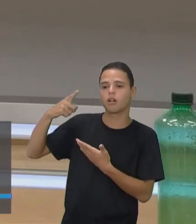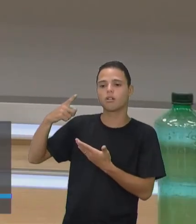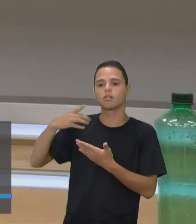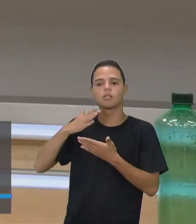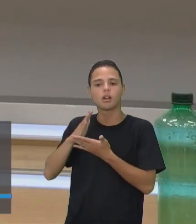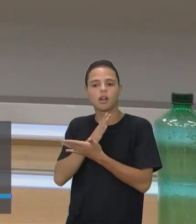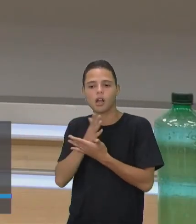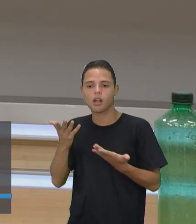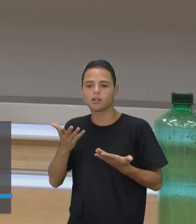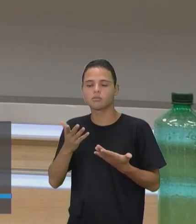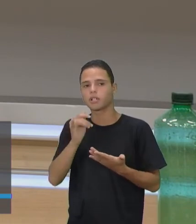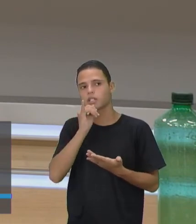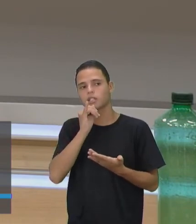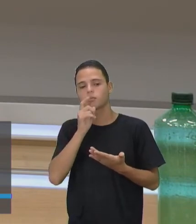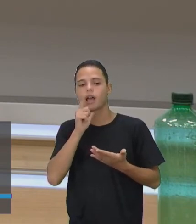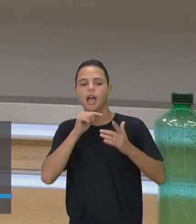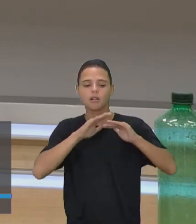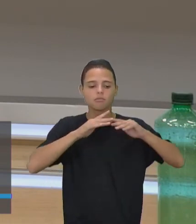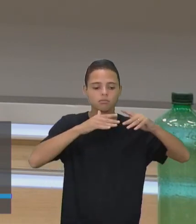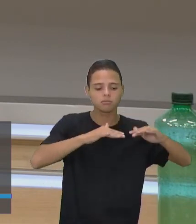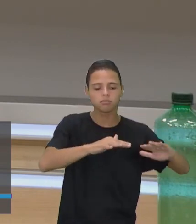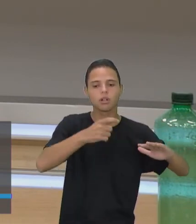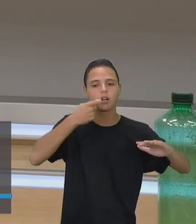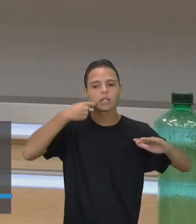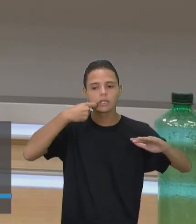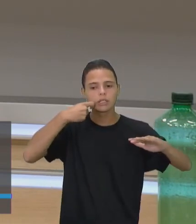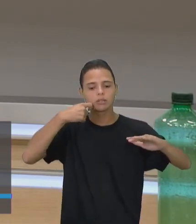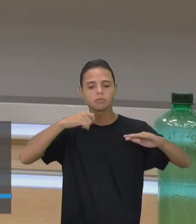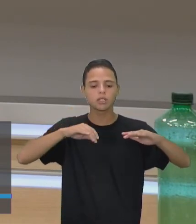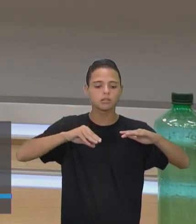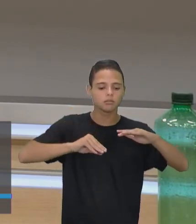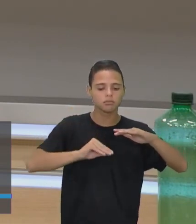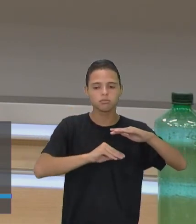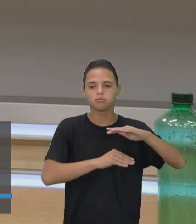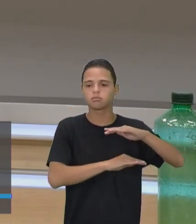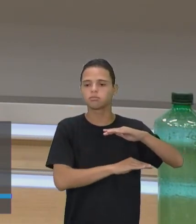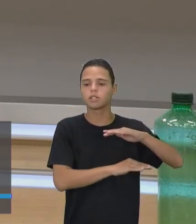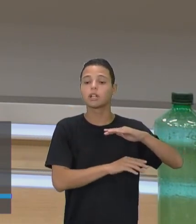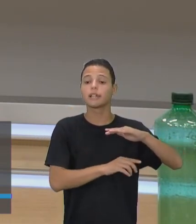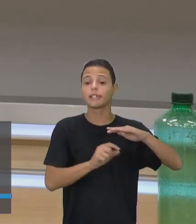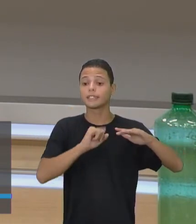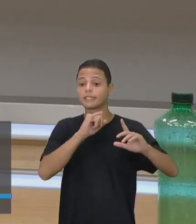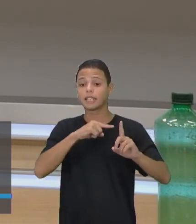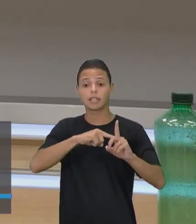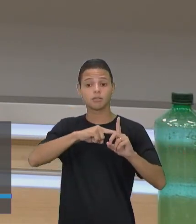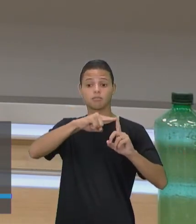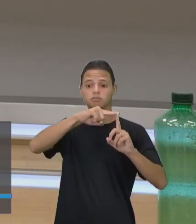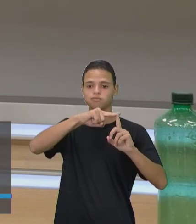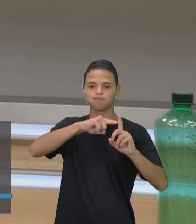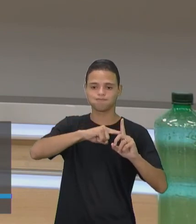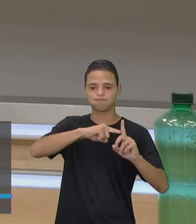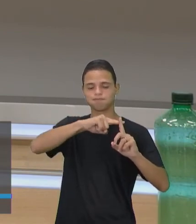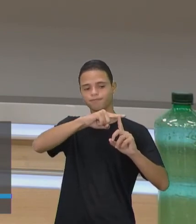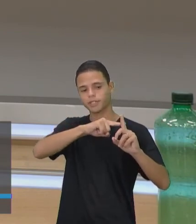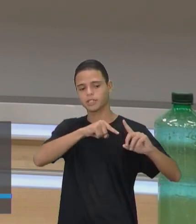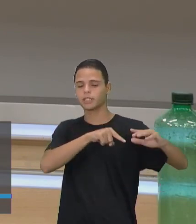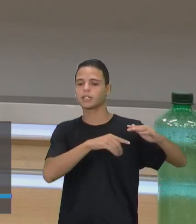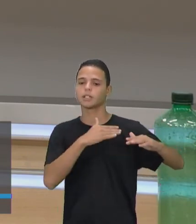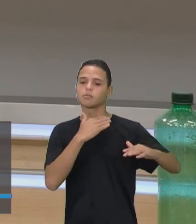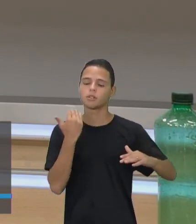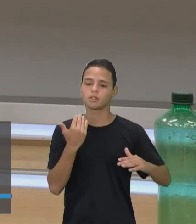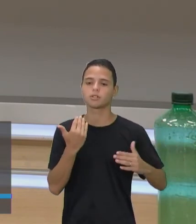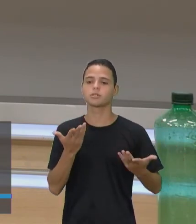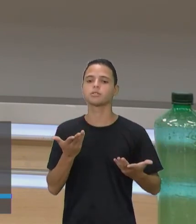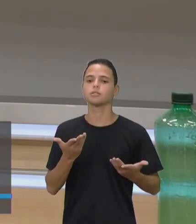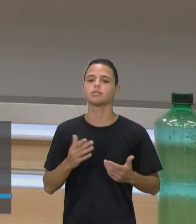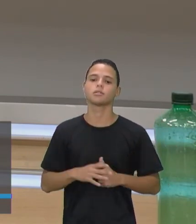que só consegue viver em uma temperatura X até a temperatura Y. Então, quando a gente tem, de novo, o aumento da situação climática,